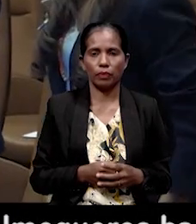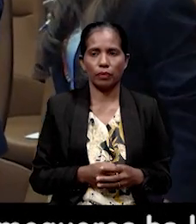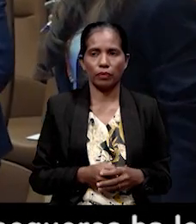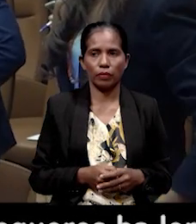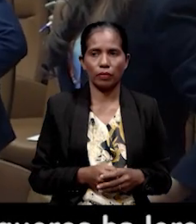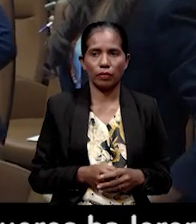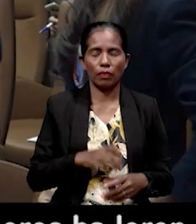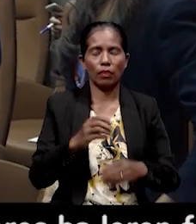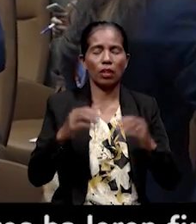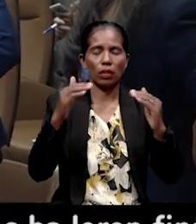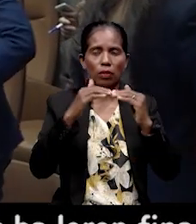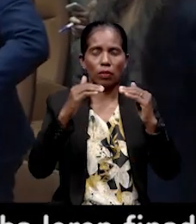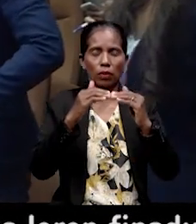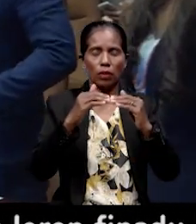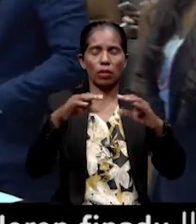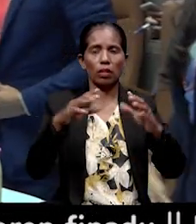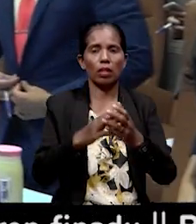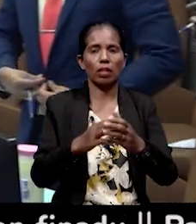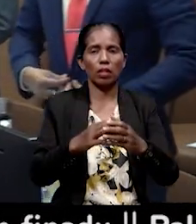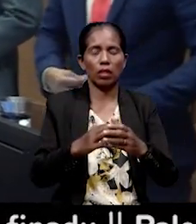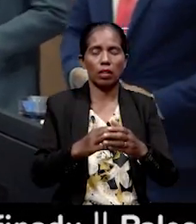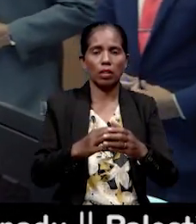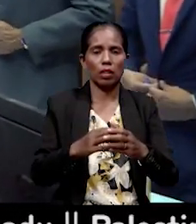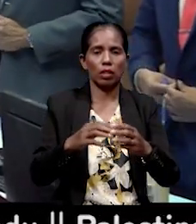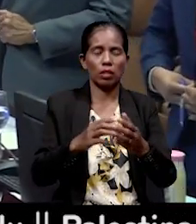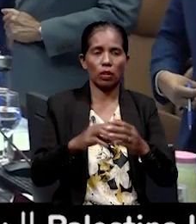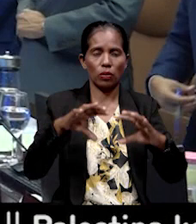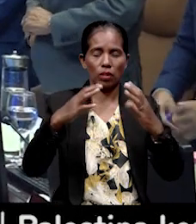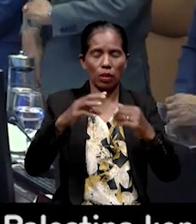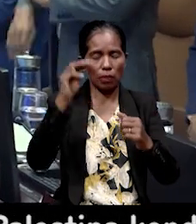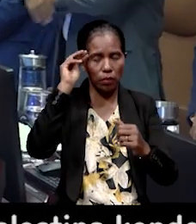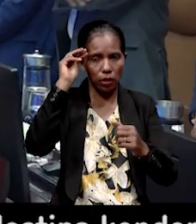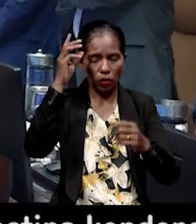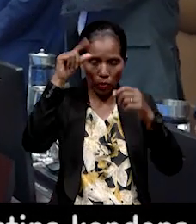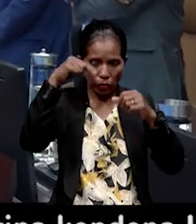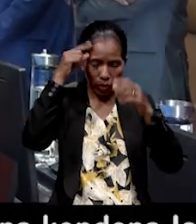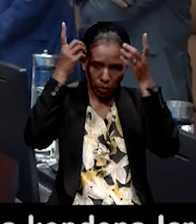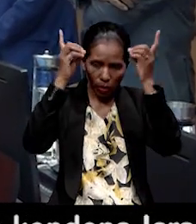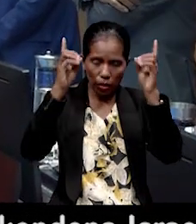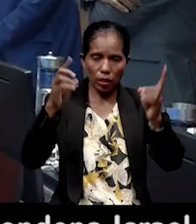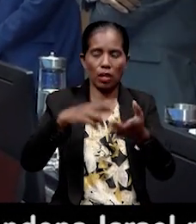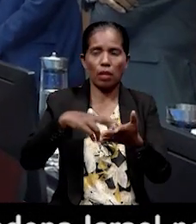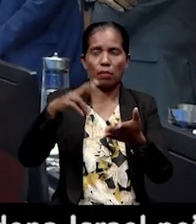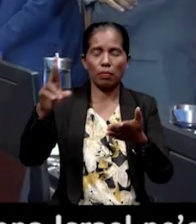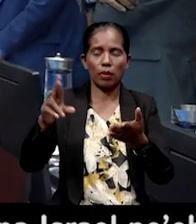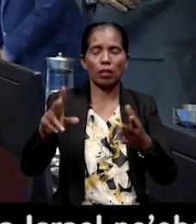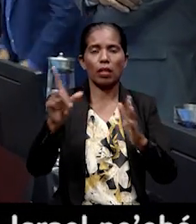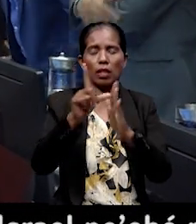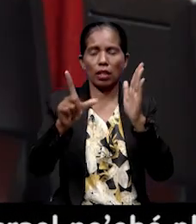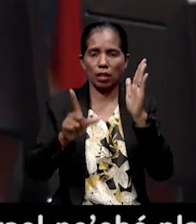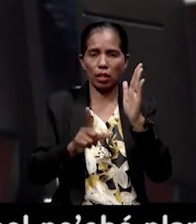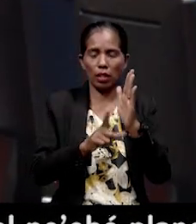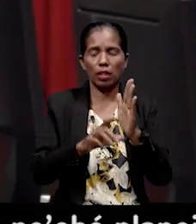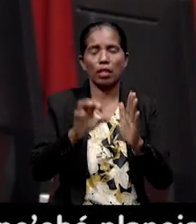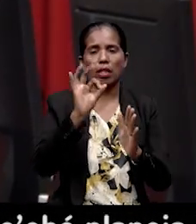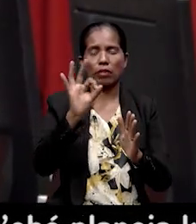Reunião Conselho Ministro e Palácio Governo dele semana né, Governo decide aprova projeto decreto-lei Estatuto Orgânico Valentil Força Defesa Timor-Leste